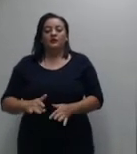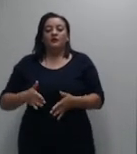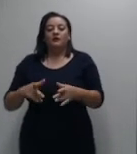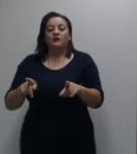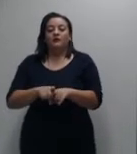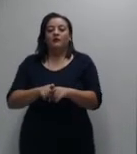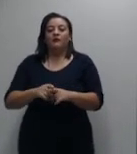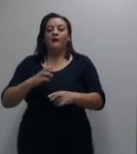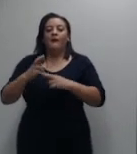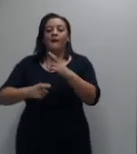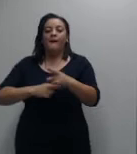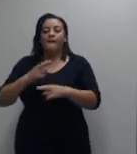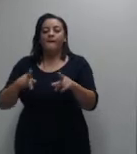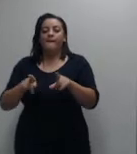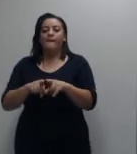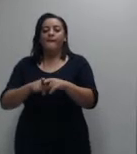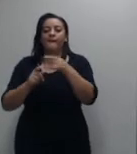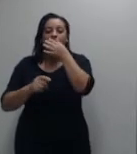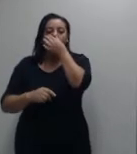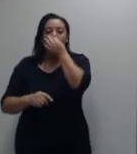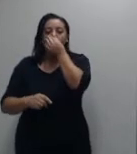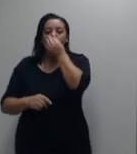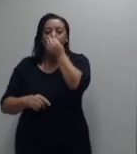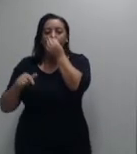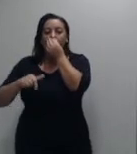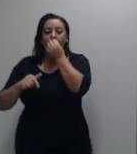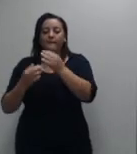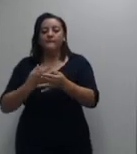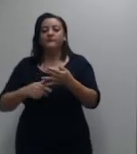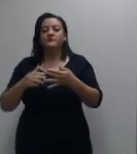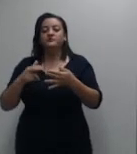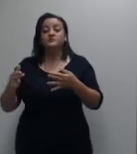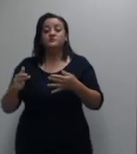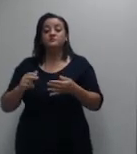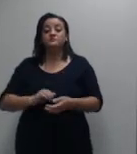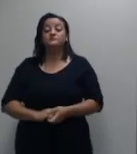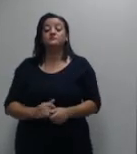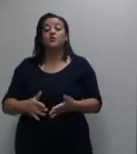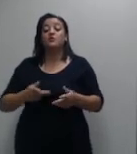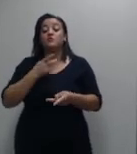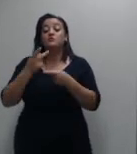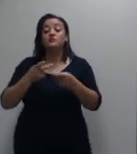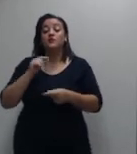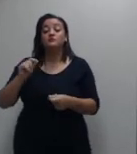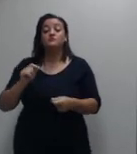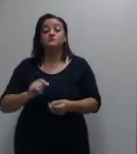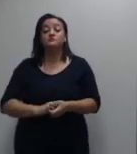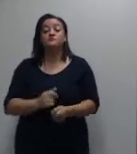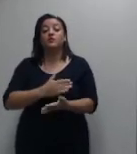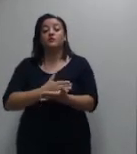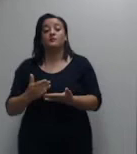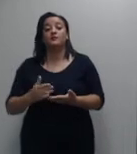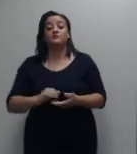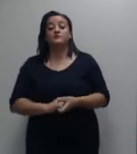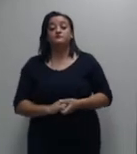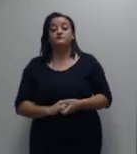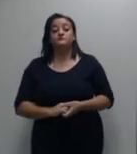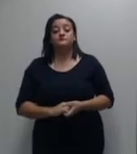o relação E aí se agrava quando eu digo que na origem